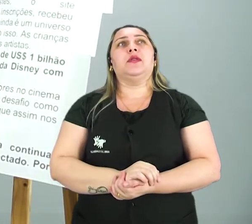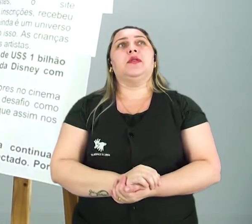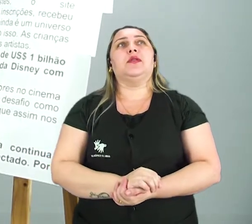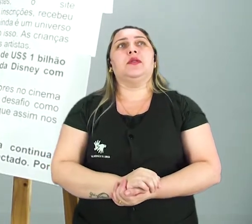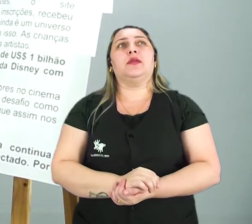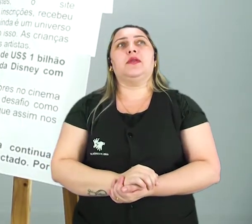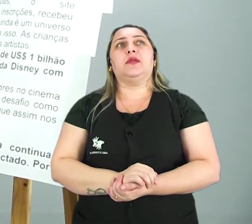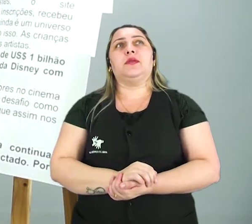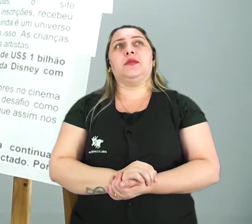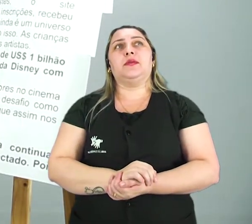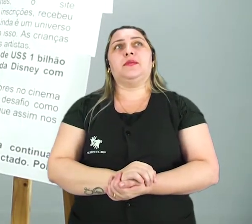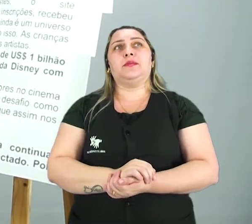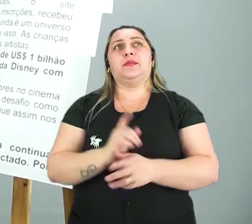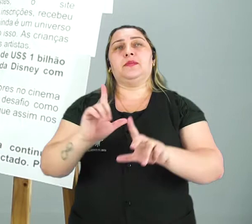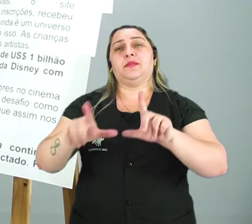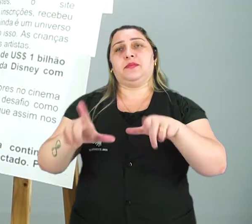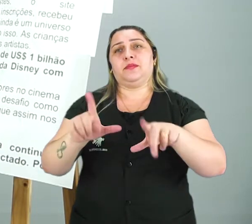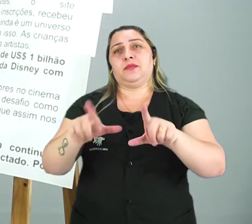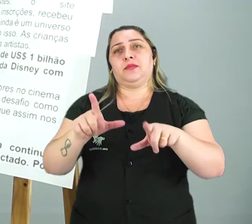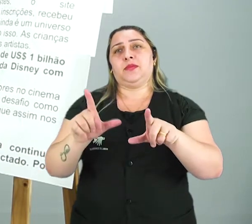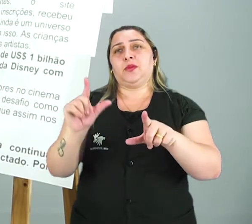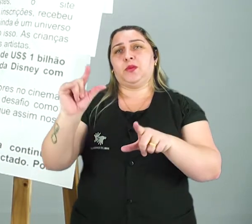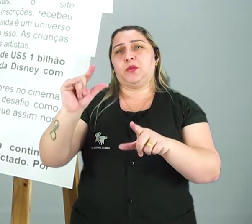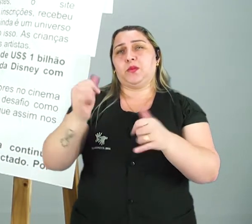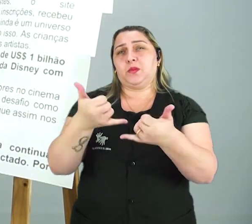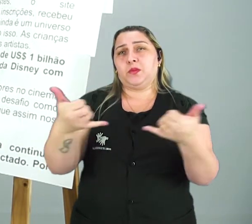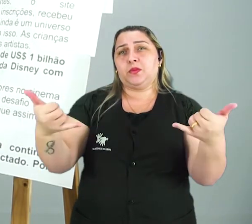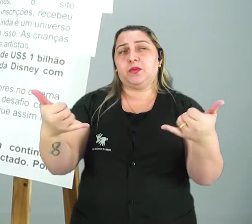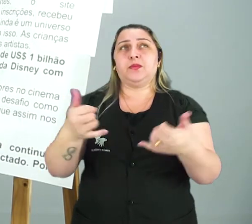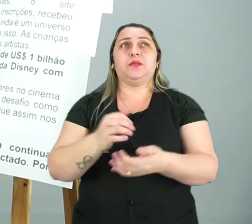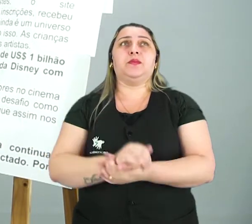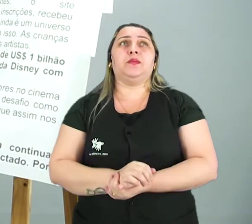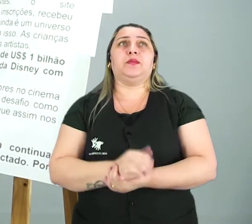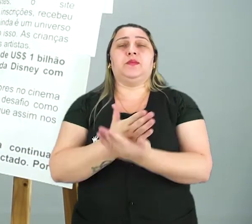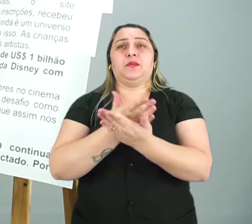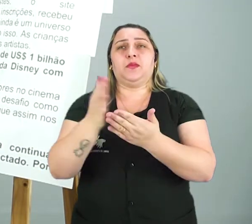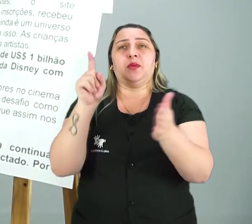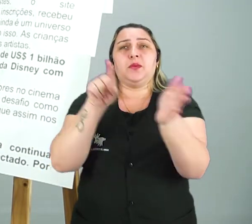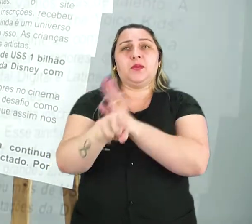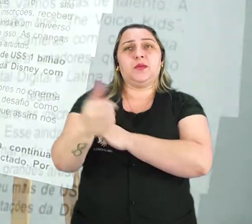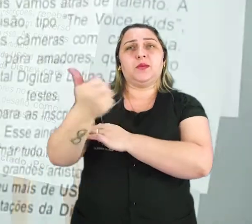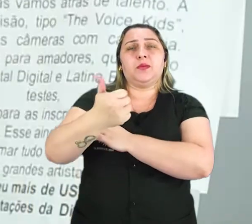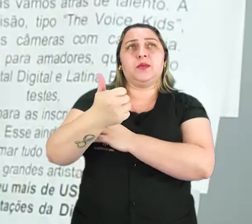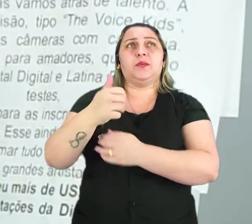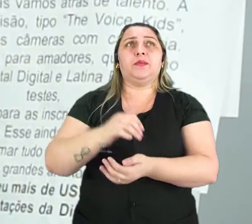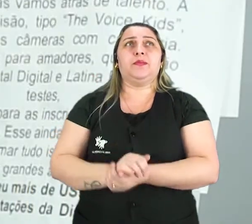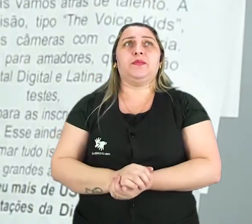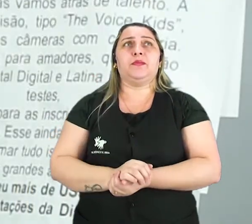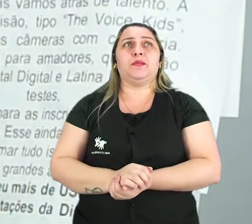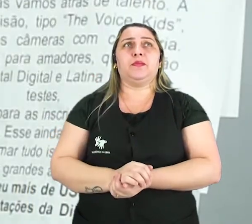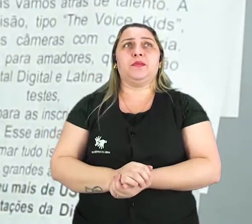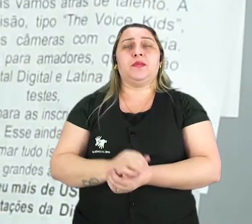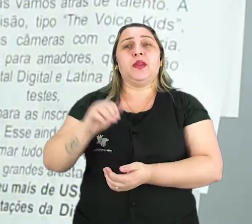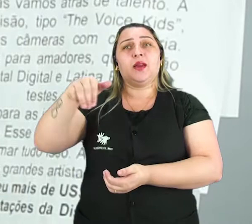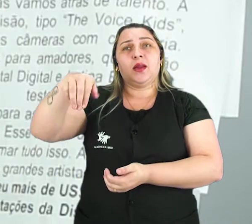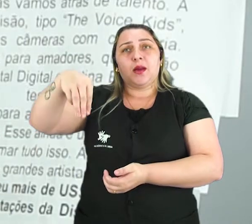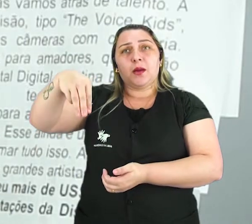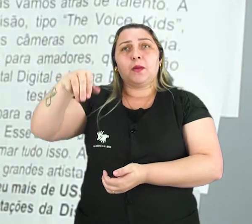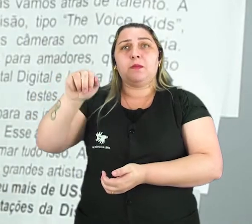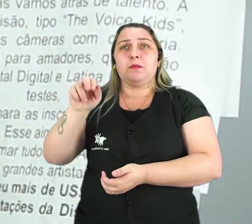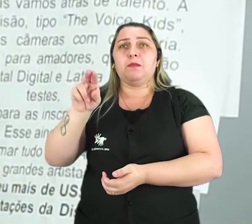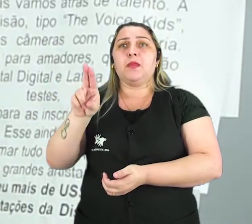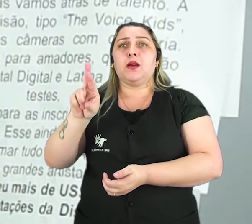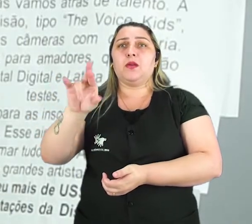a letra é um pouquinho mais fininha. Então vamos começar com a primeira pergunta aqui. Foi perguntado a Maurício, né,